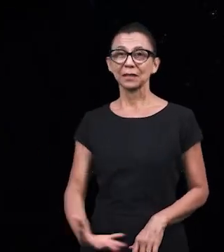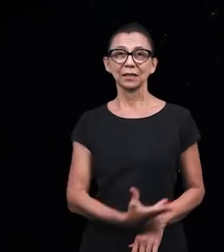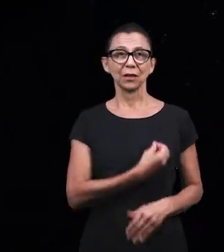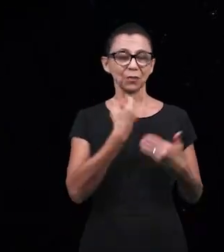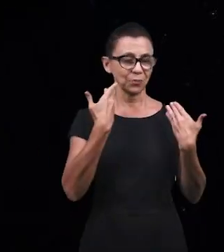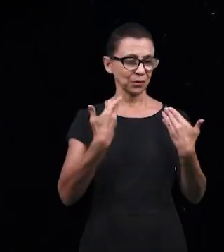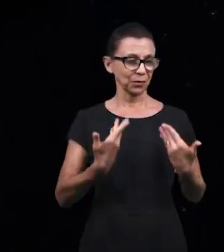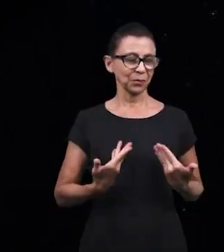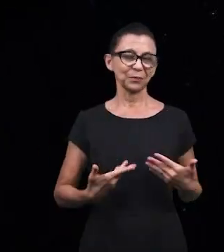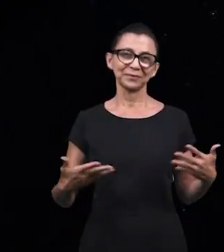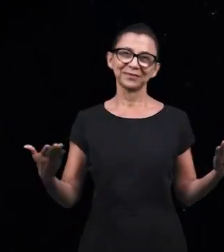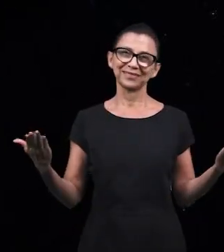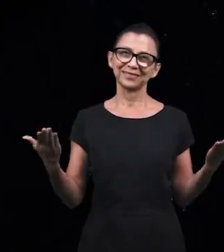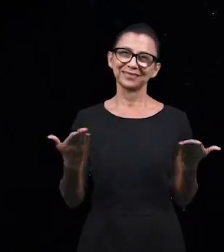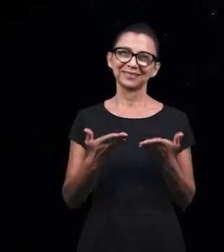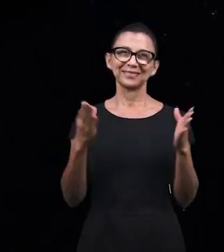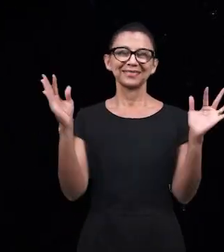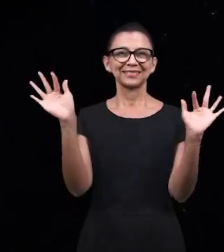agora sou